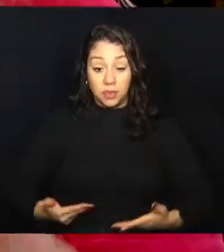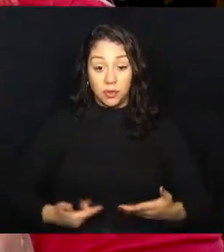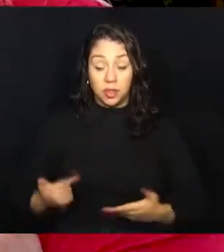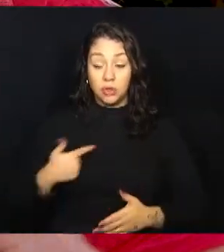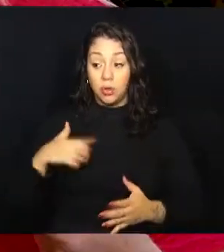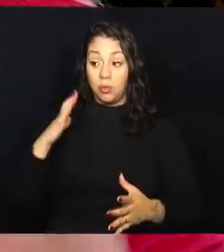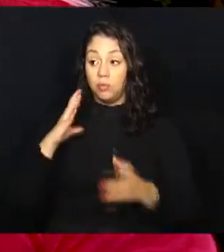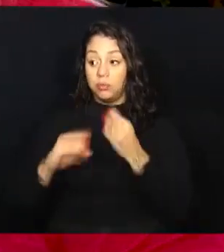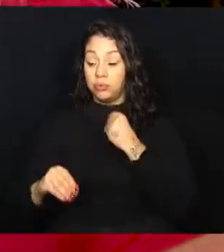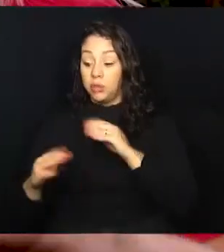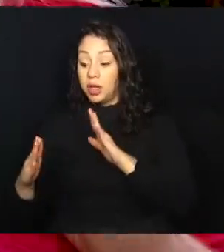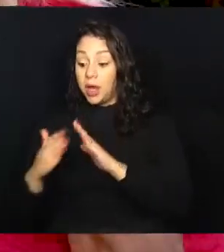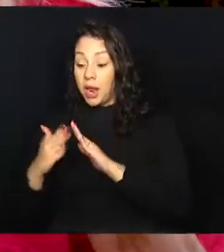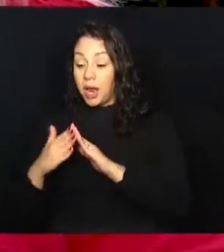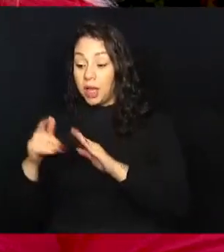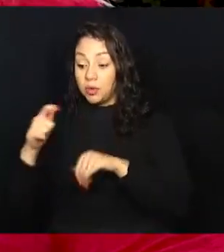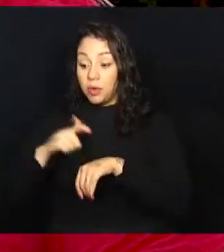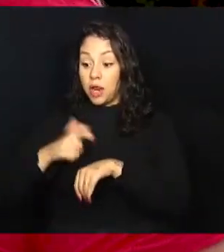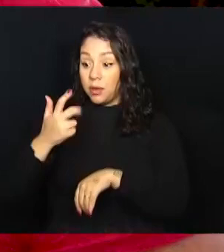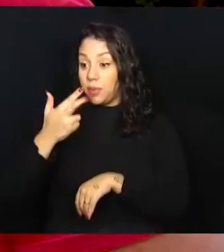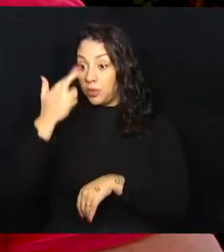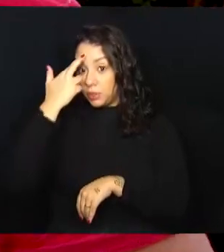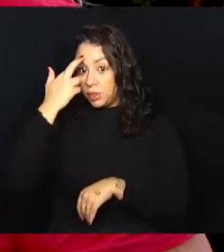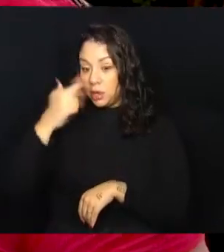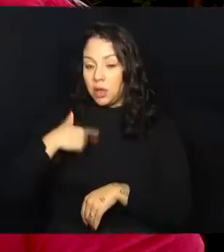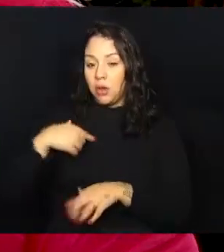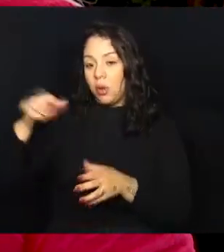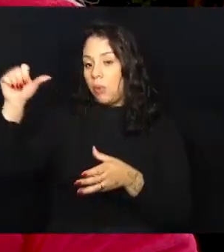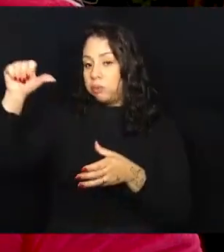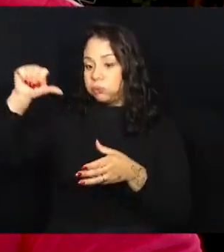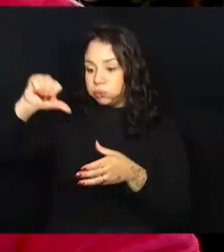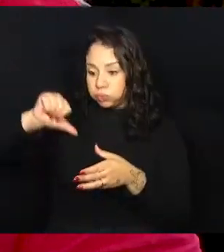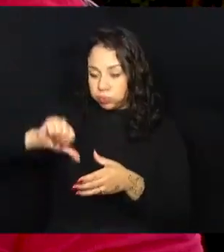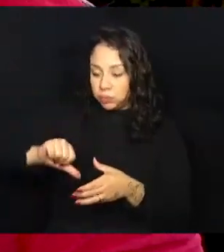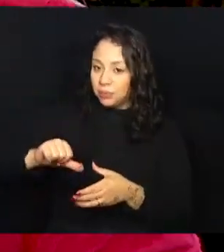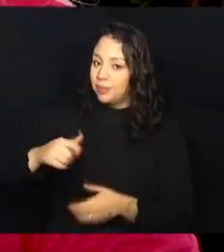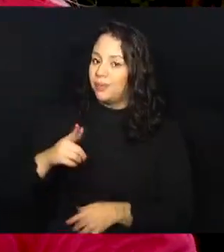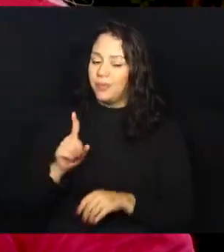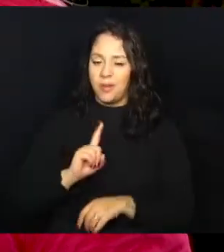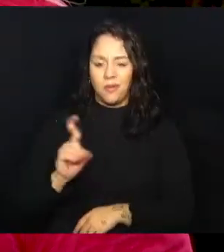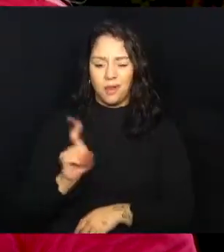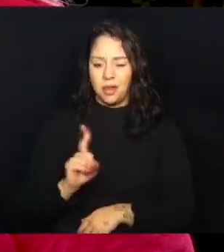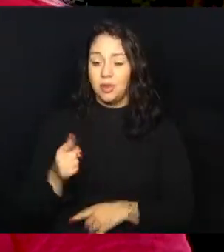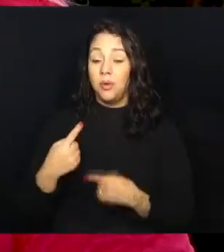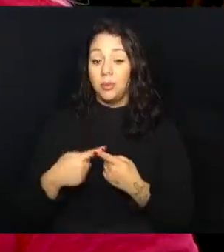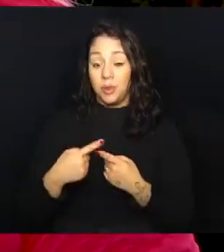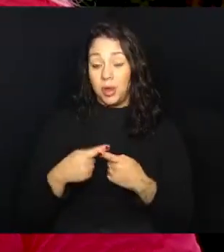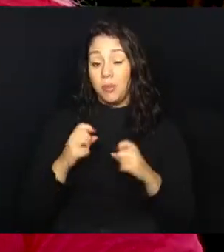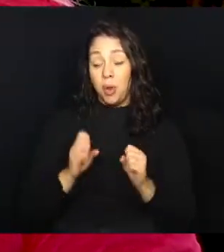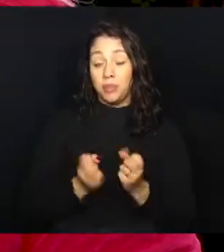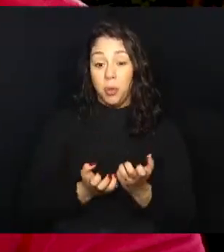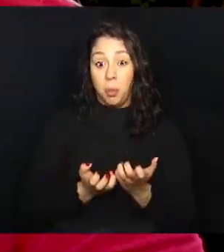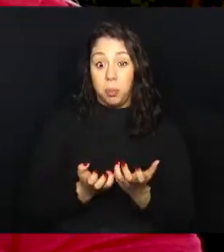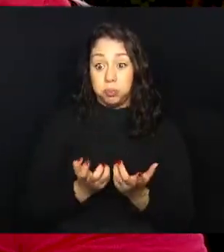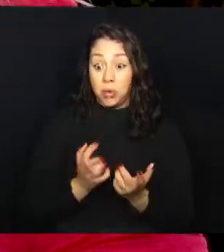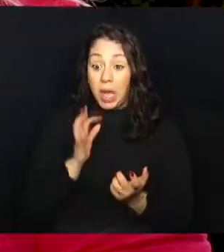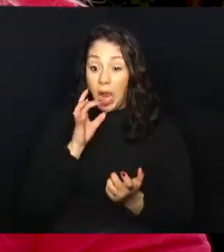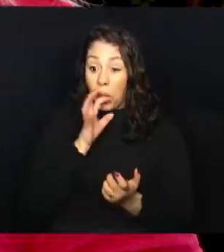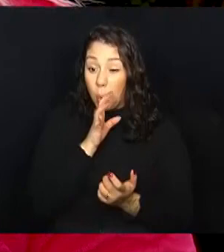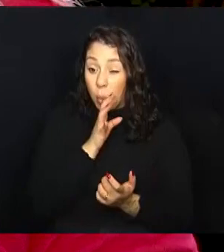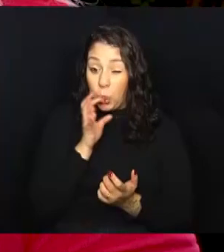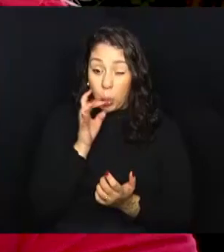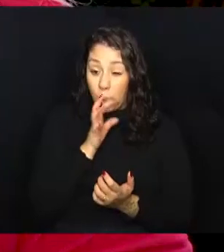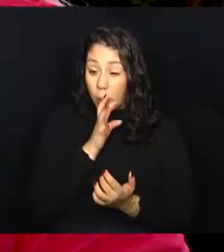aquele tempo do serviço que você saiu do seu trabalho, passou na sua casa meio-dia, eu vou molhar minhas plantas. Não faça isso, porque você vai